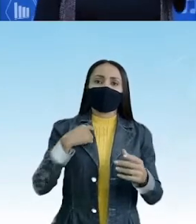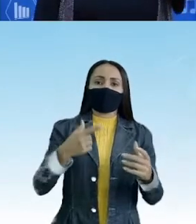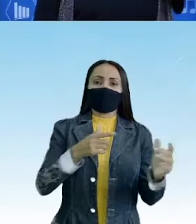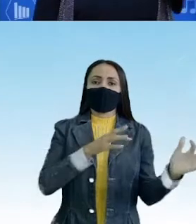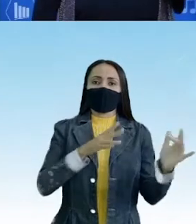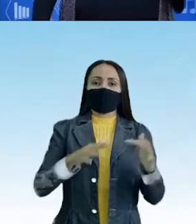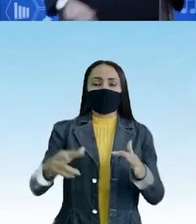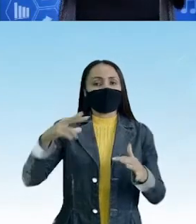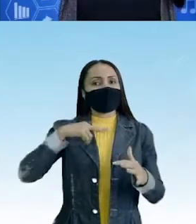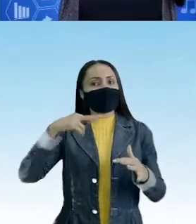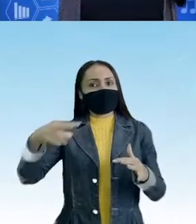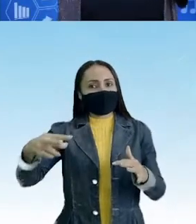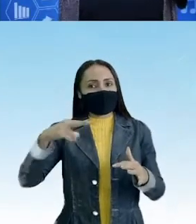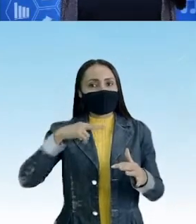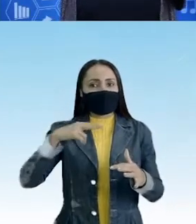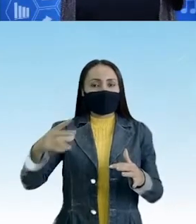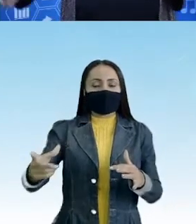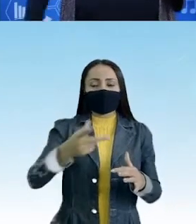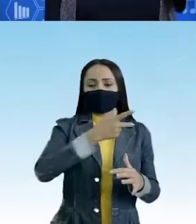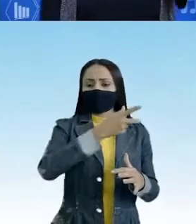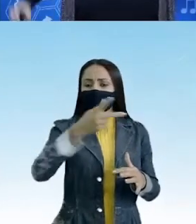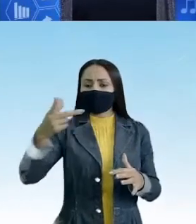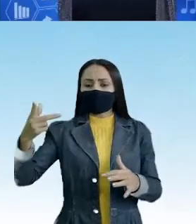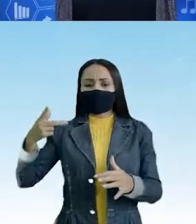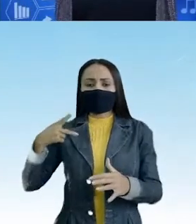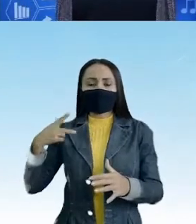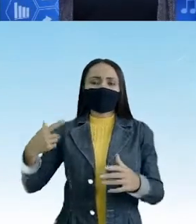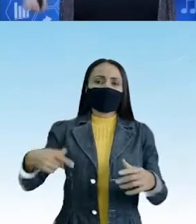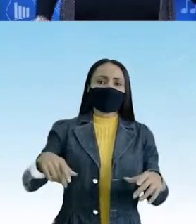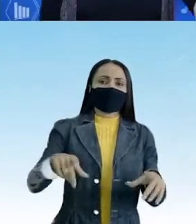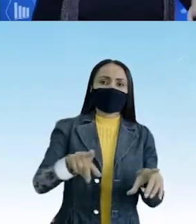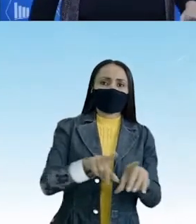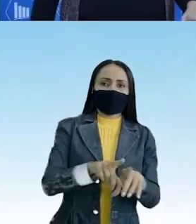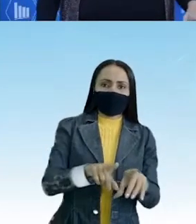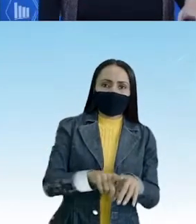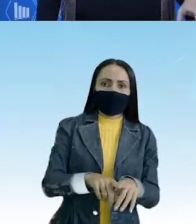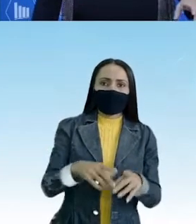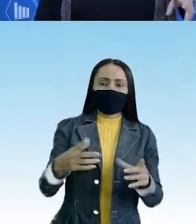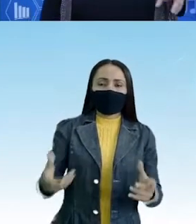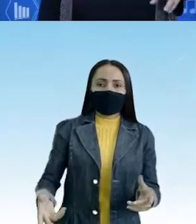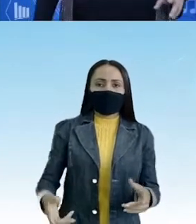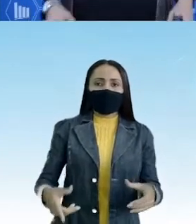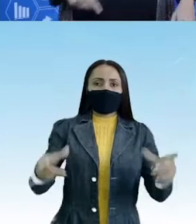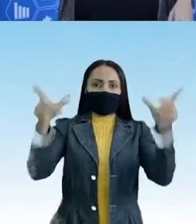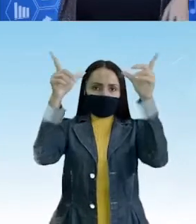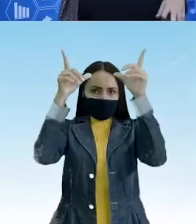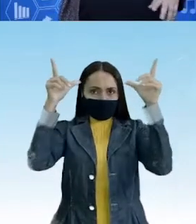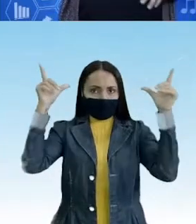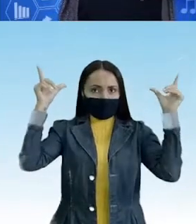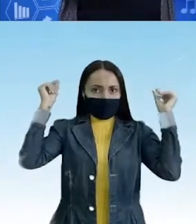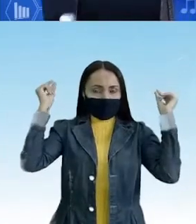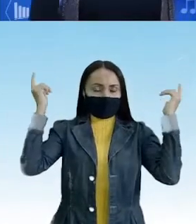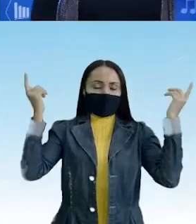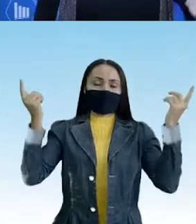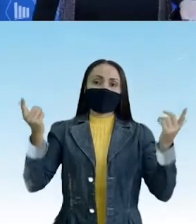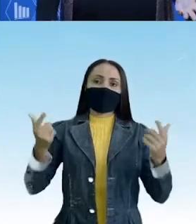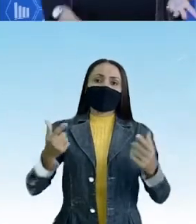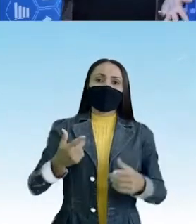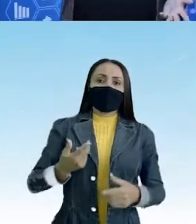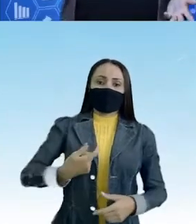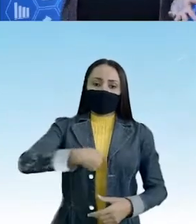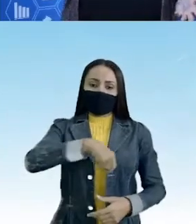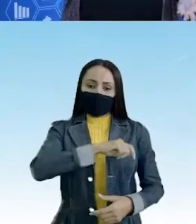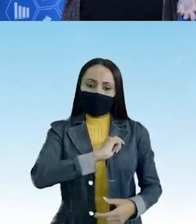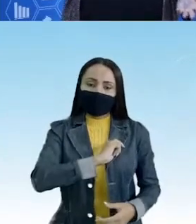pelos portugueses, visitados, para não dizer, invadidos pelos holandeses, mas